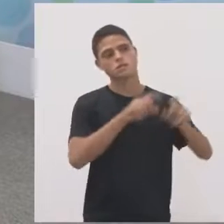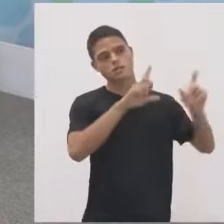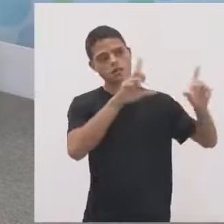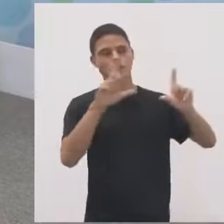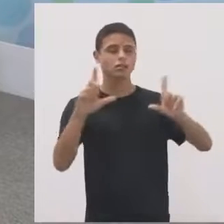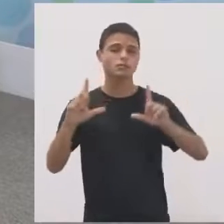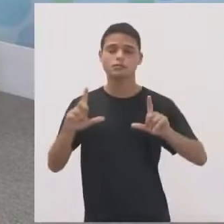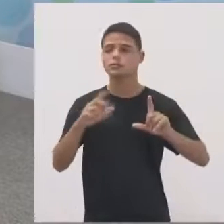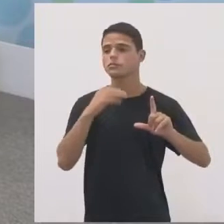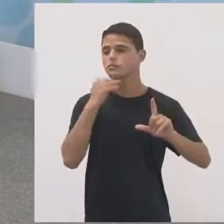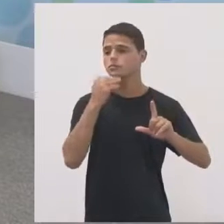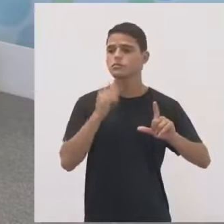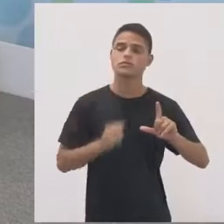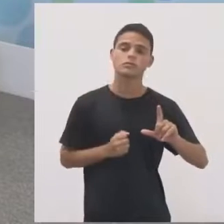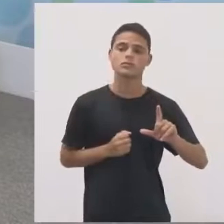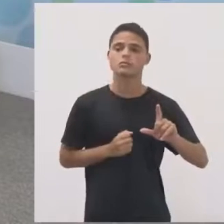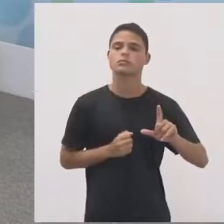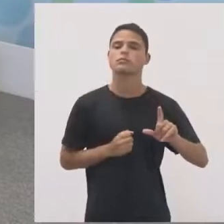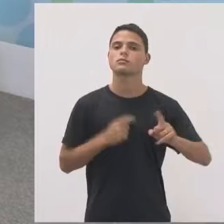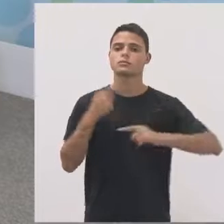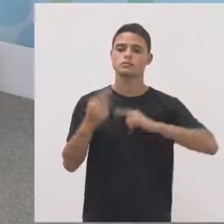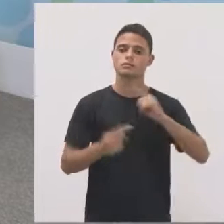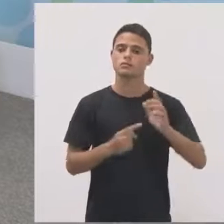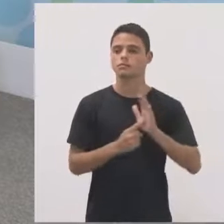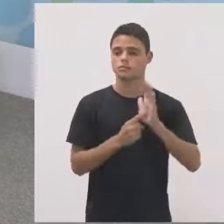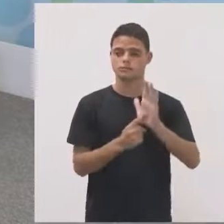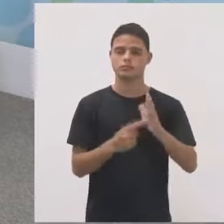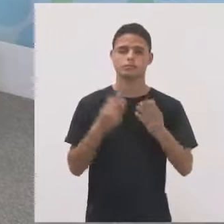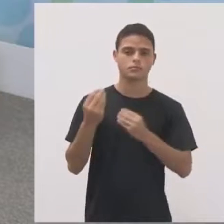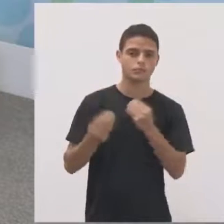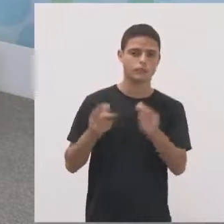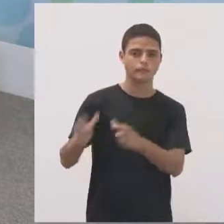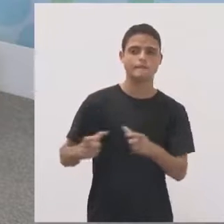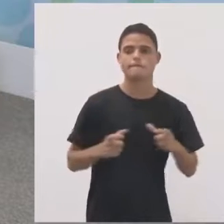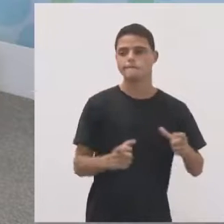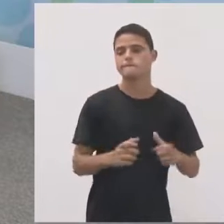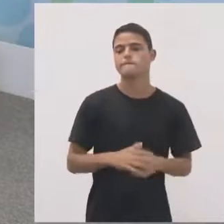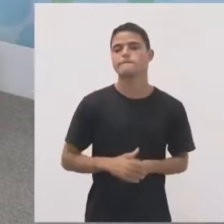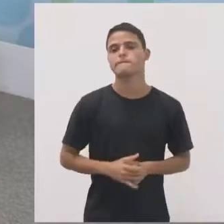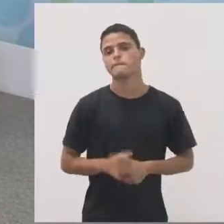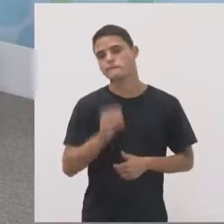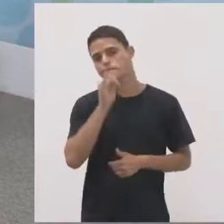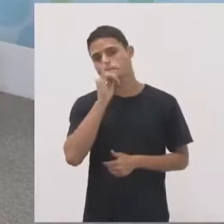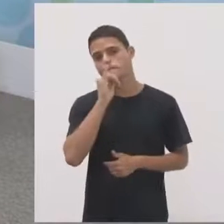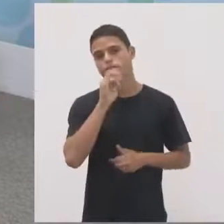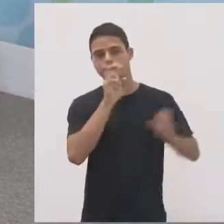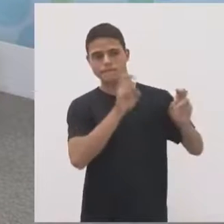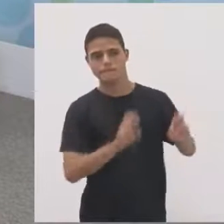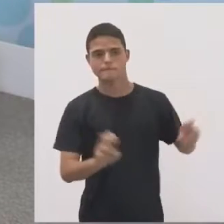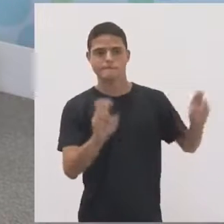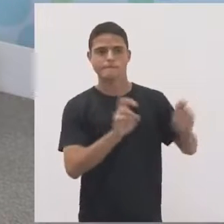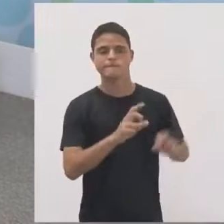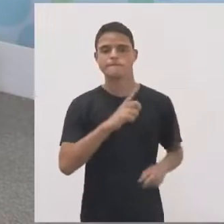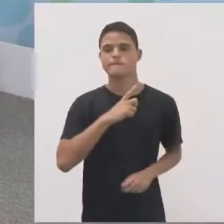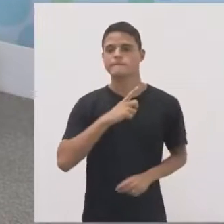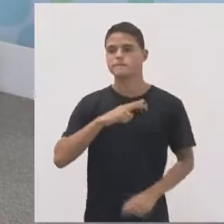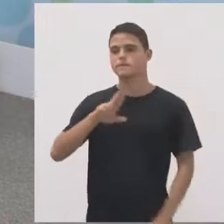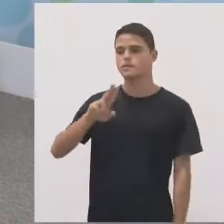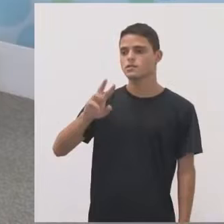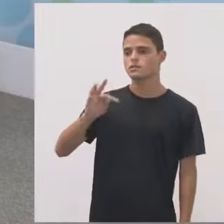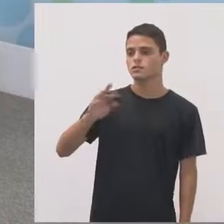funcionam também. Eu vou mostrar isso para vocês, onde que vocês vão arrumar. Porque, por exemplo, esse notebook que veio da Ultrabook, aqui da